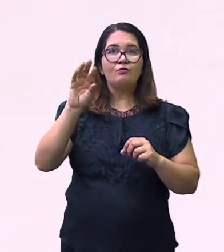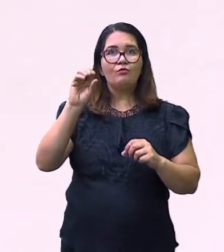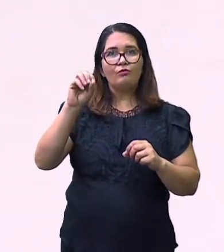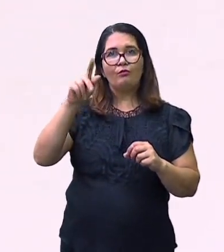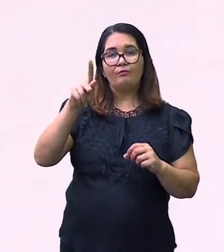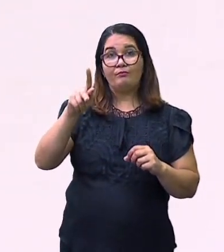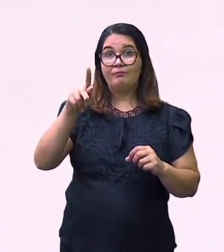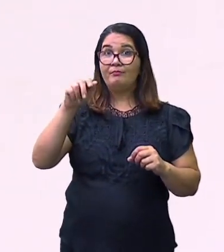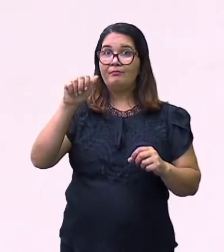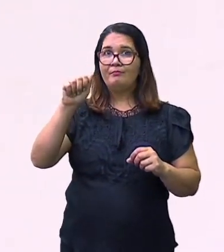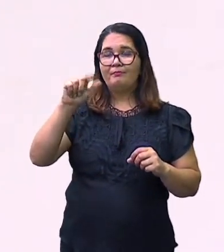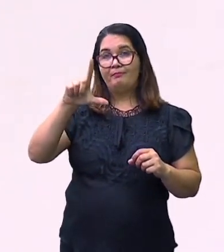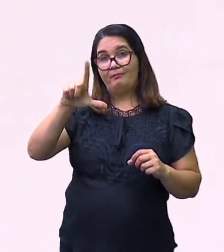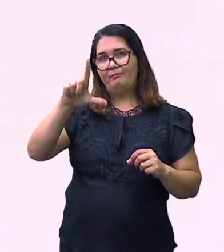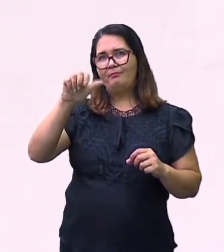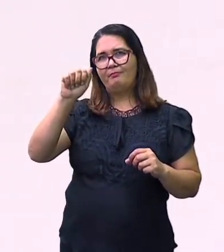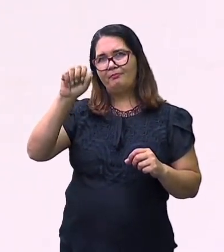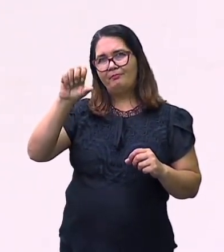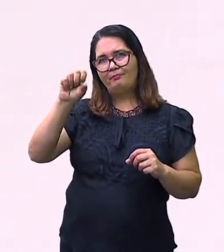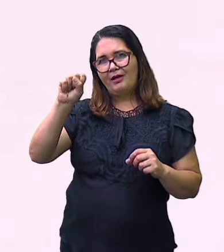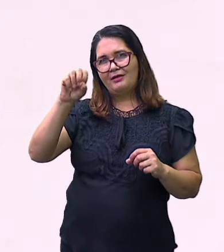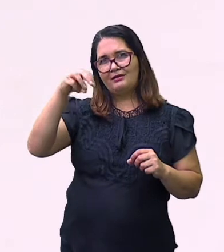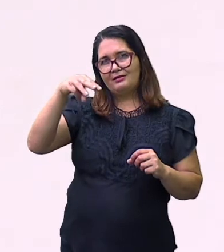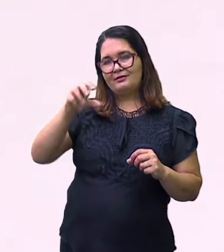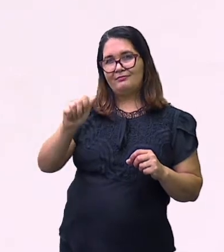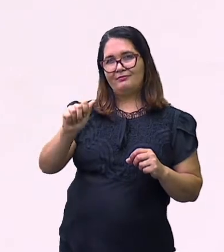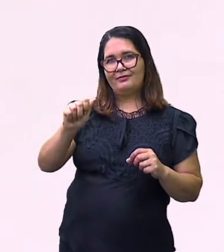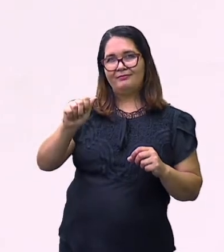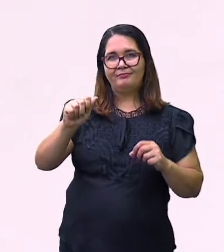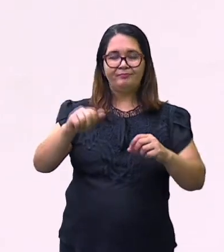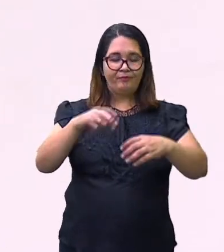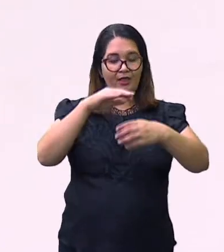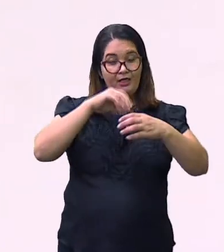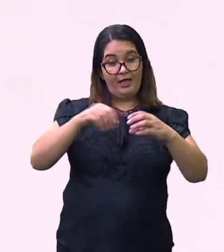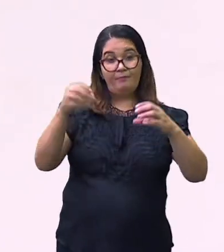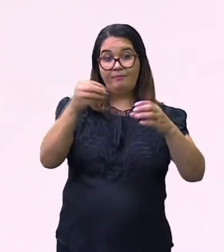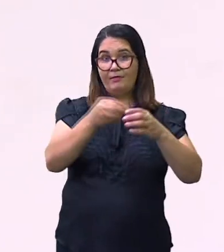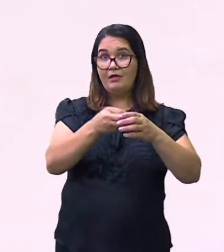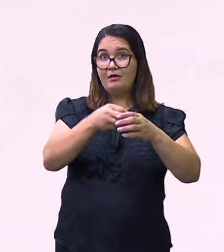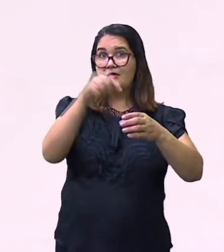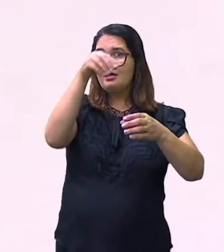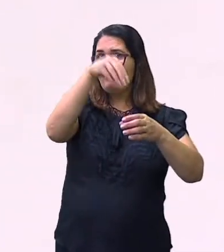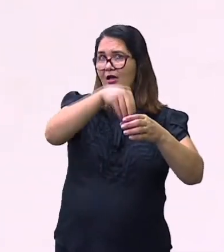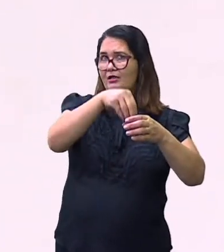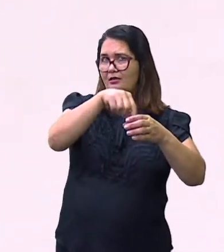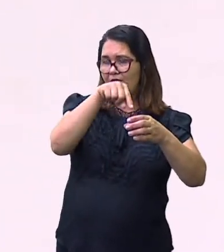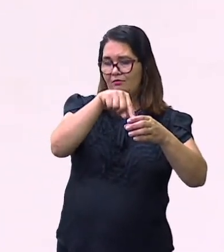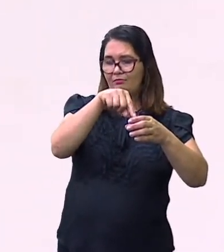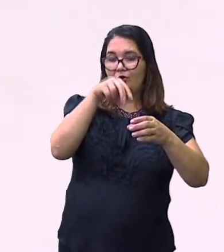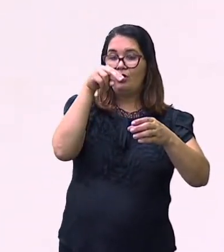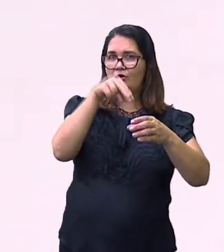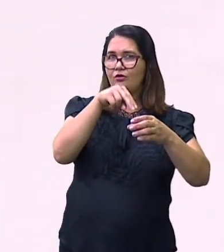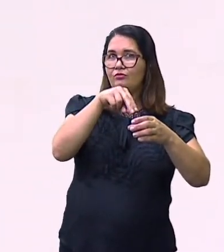outro material? Você pode usar aquilo que você achar que vai dar certo e